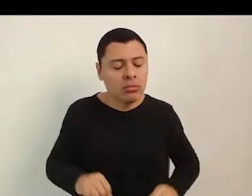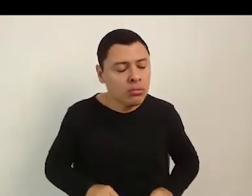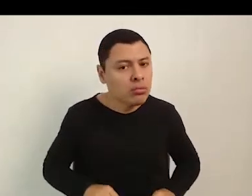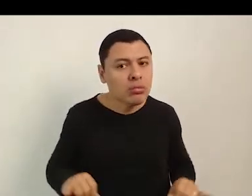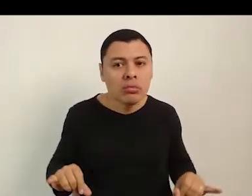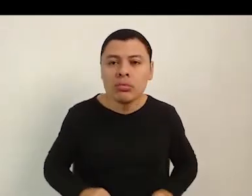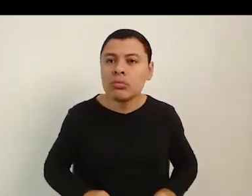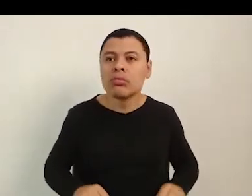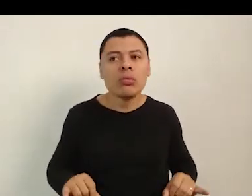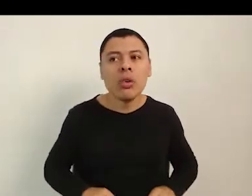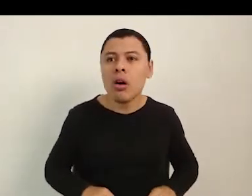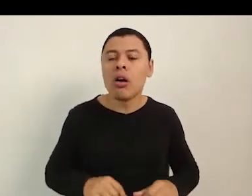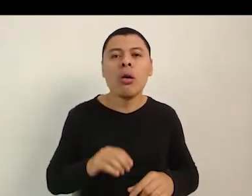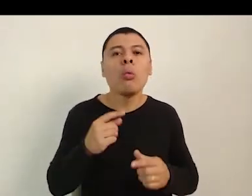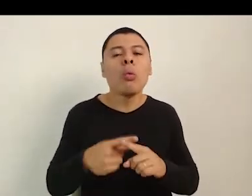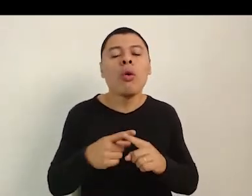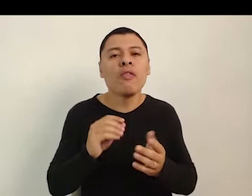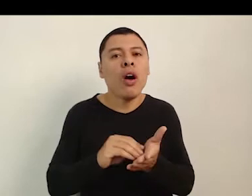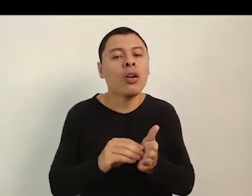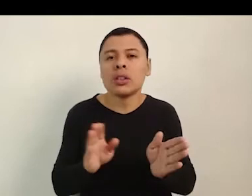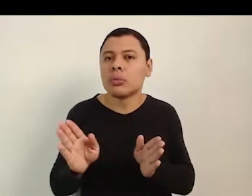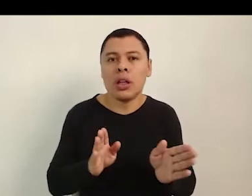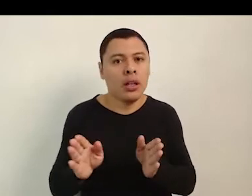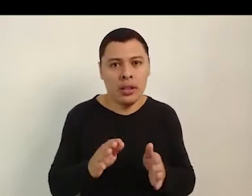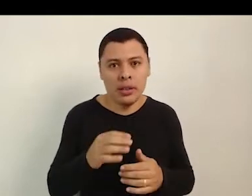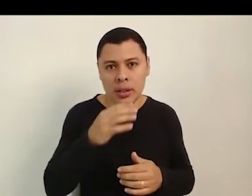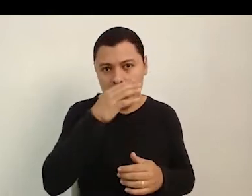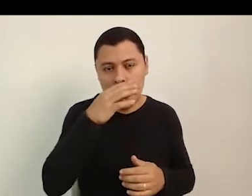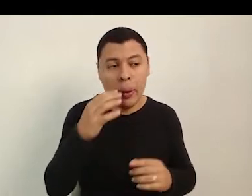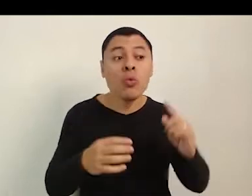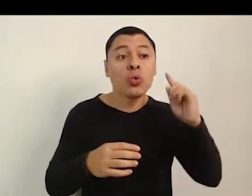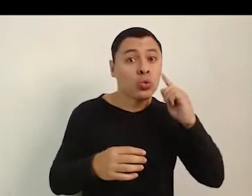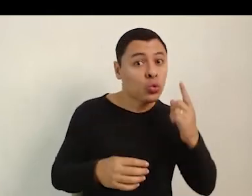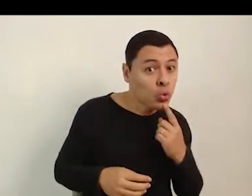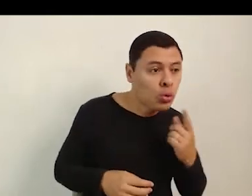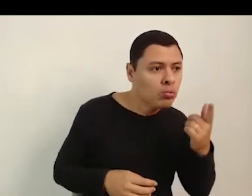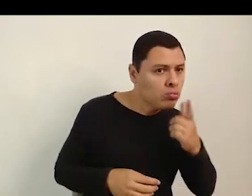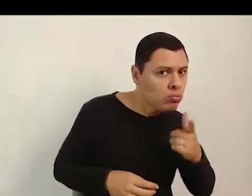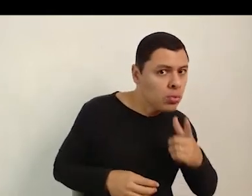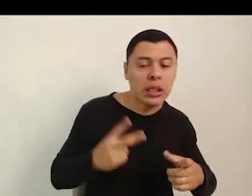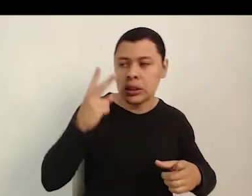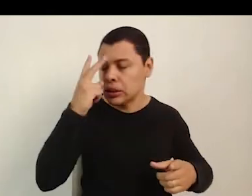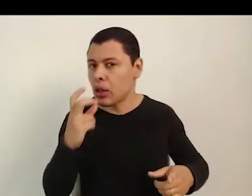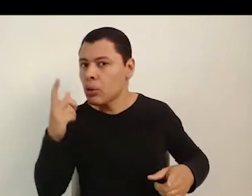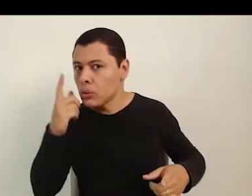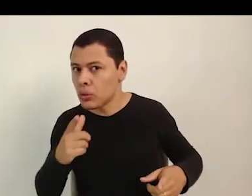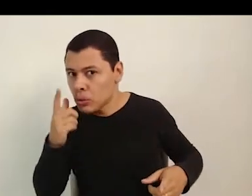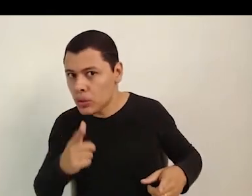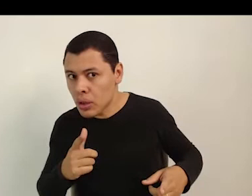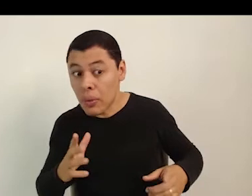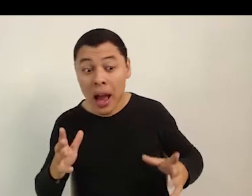dizer assim, com a falta de acessibilidade, até mais do que é só surdo, do que é só cego, vamos dizer, porque eles têm às vezes